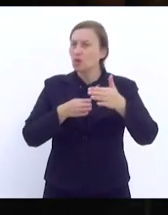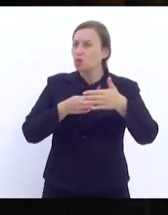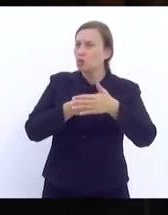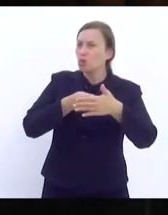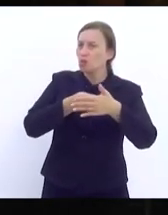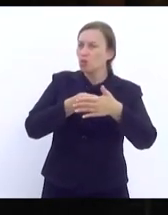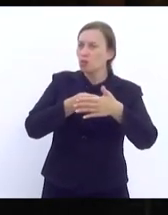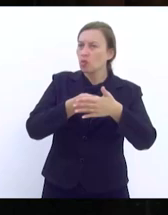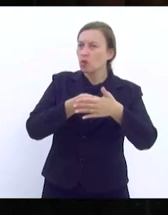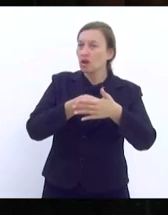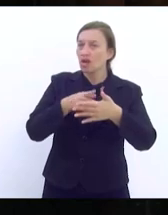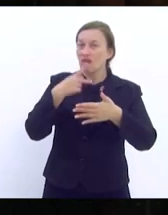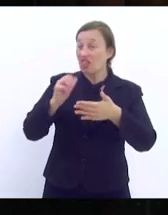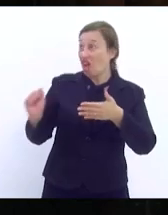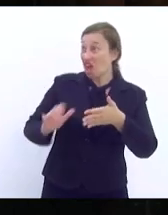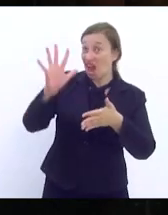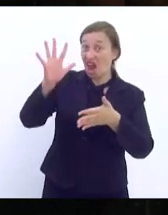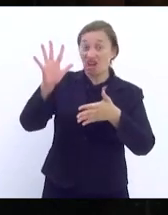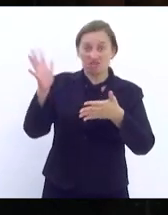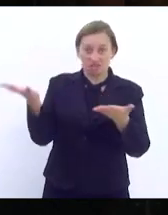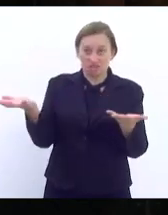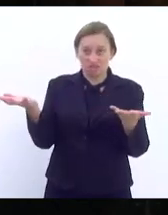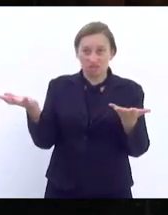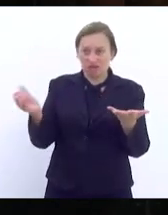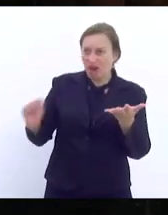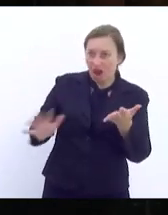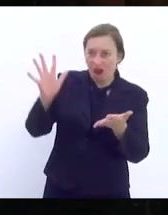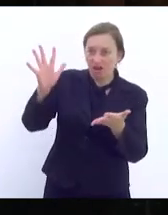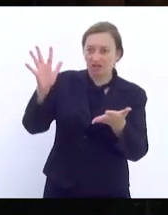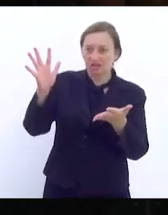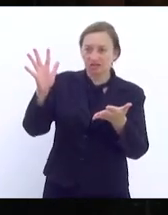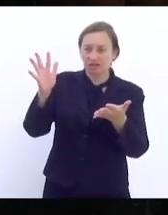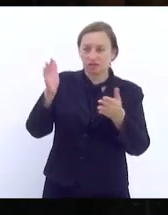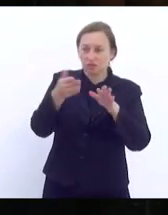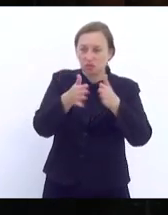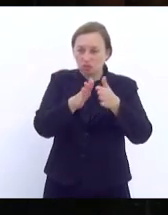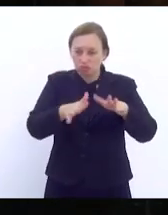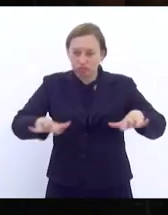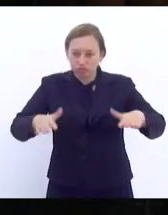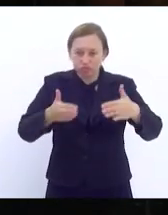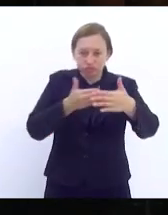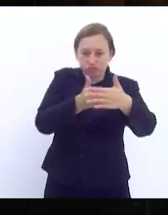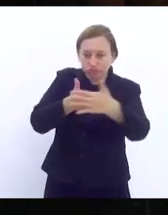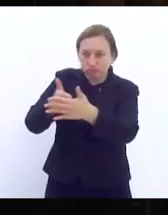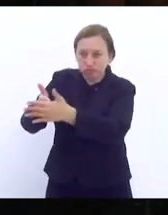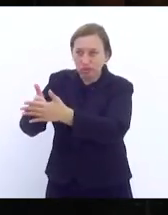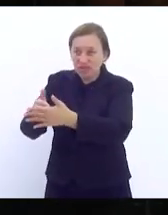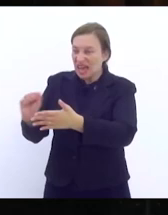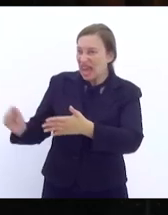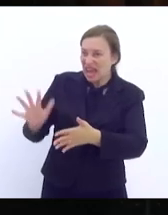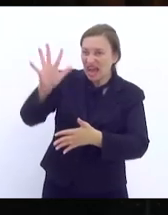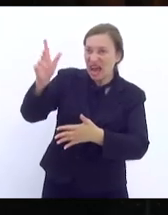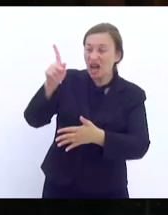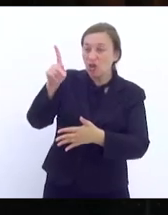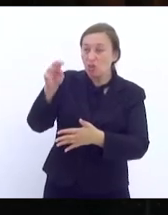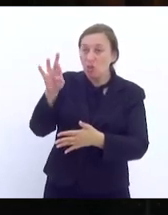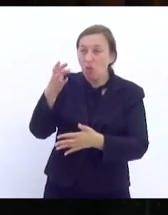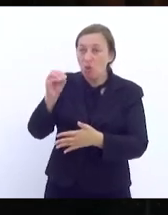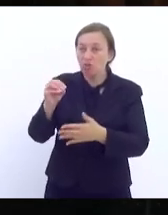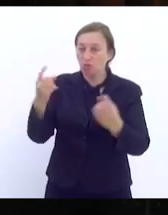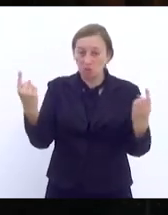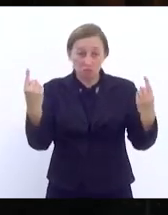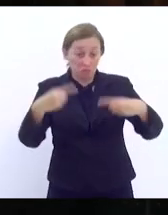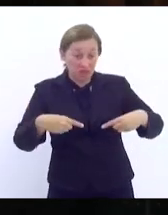eles falaram é caro é caro mas sabe o que que encarece o Rio Porto tira a sua competitividade